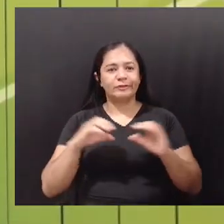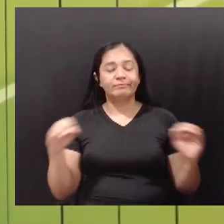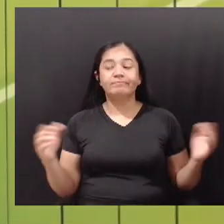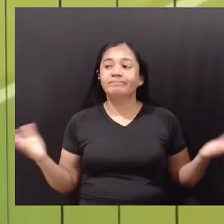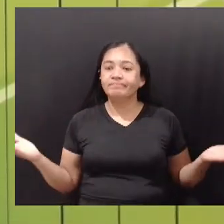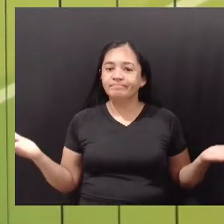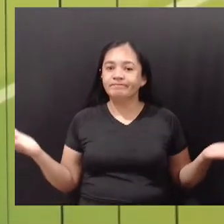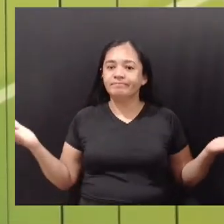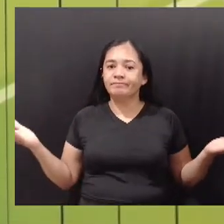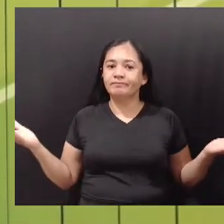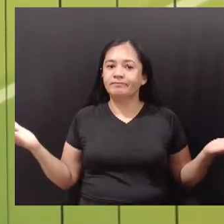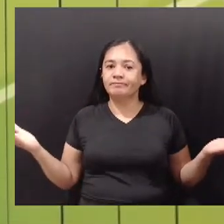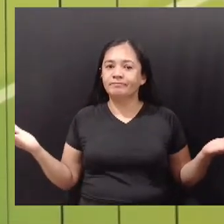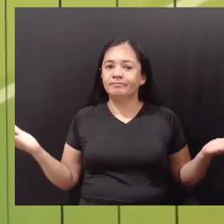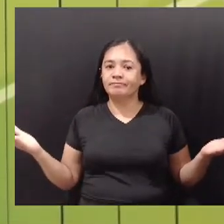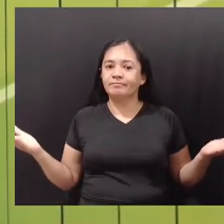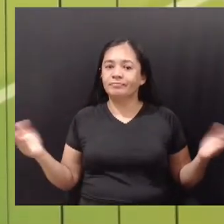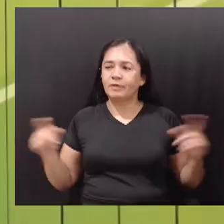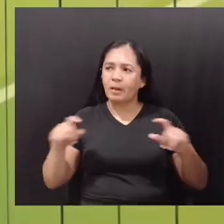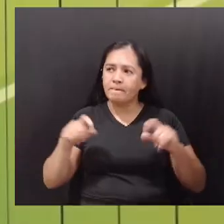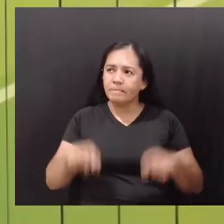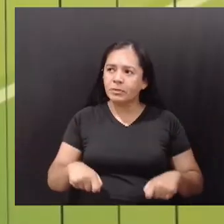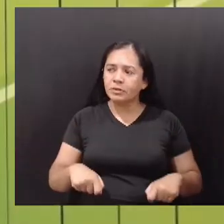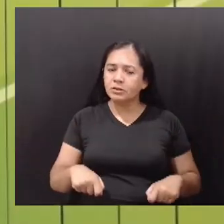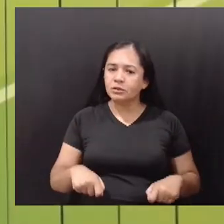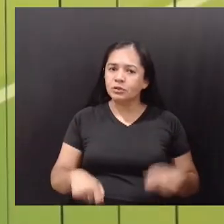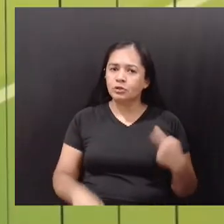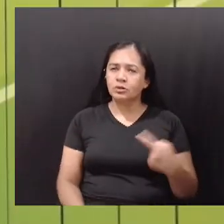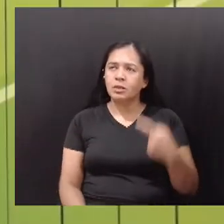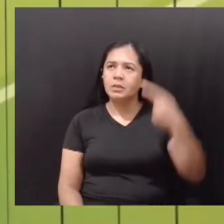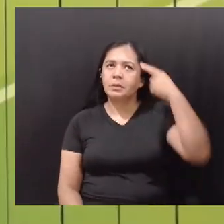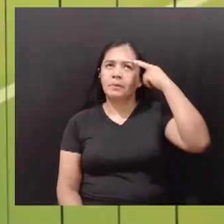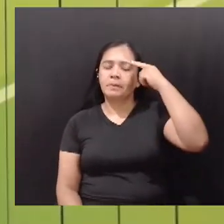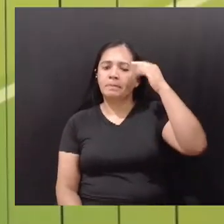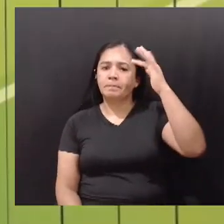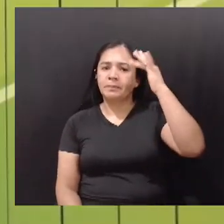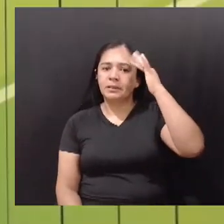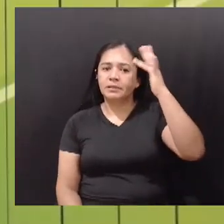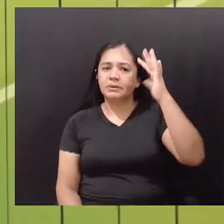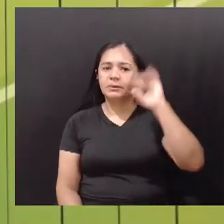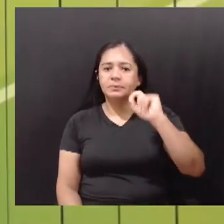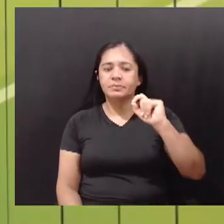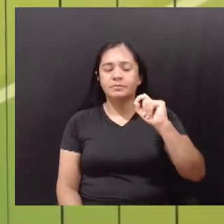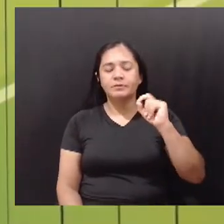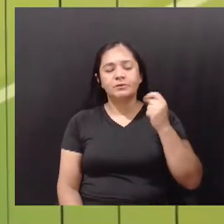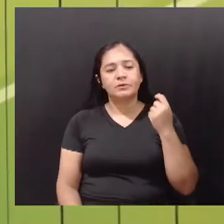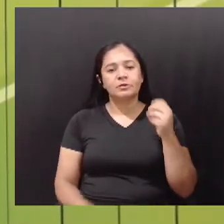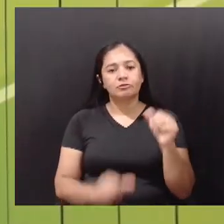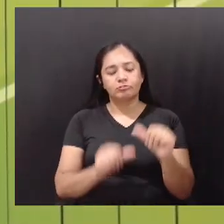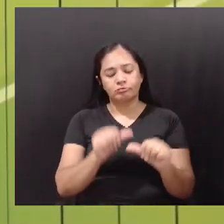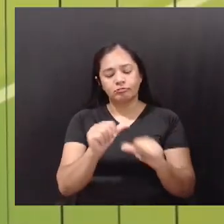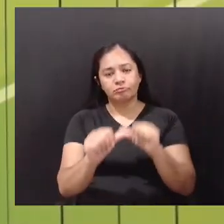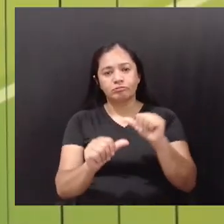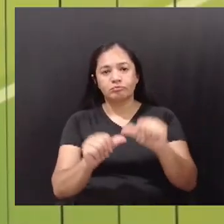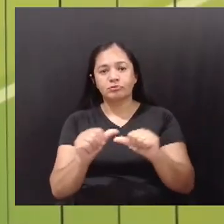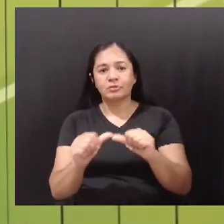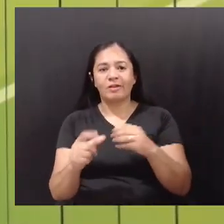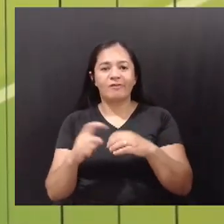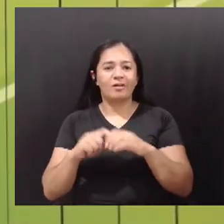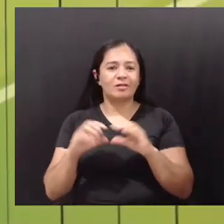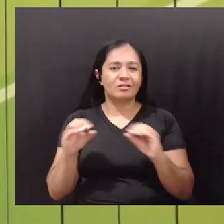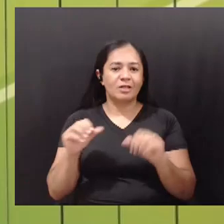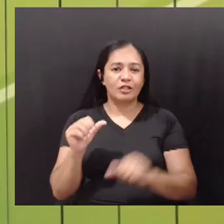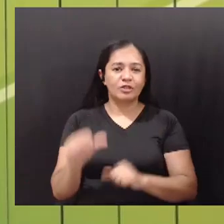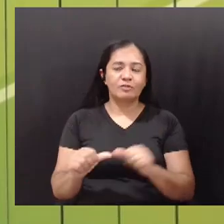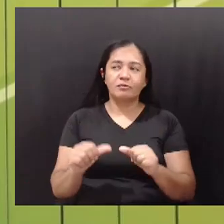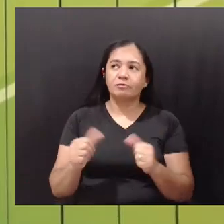Tem como a gente pensar em transformar esse não retorno em algo ou não.